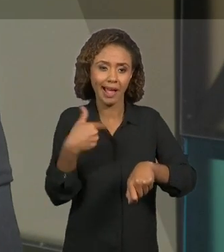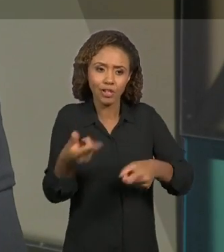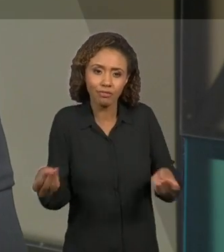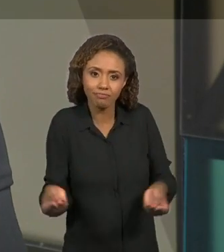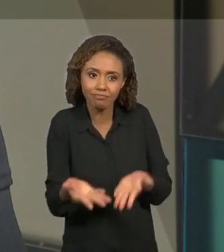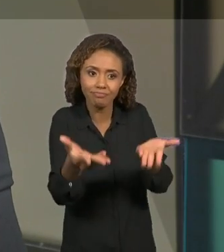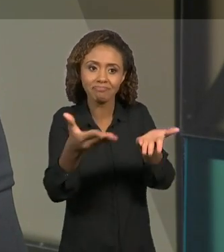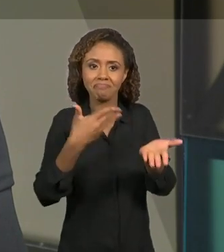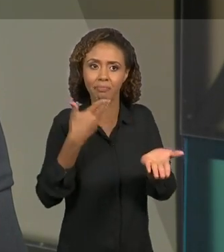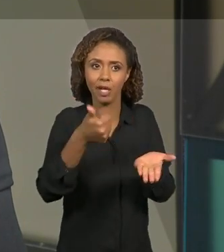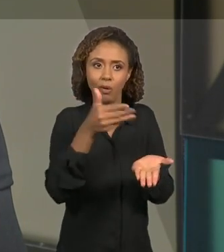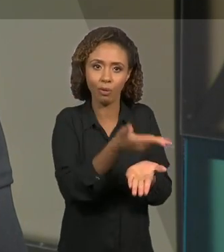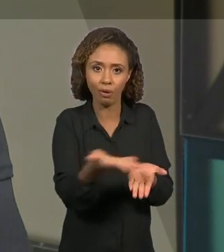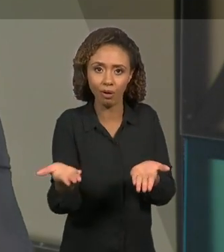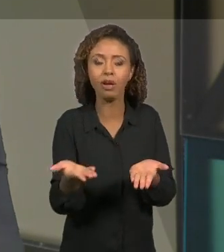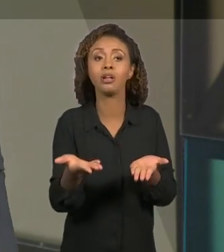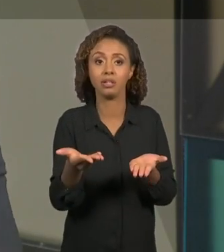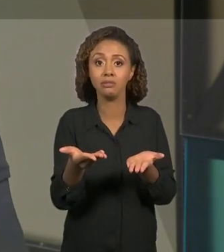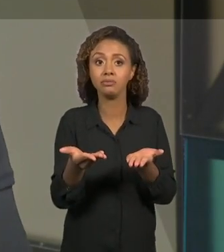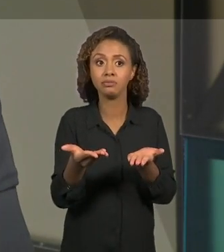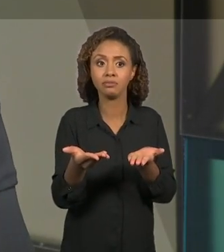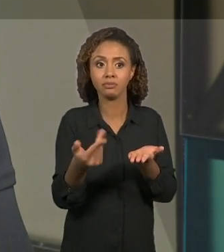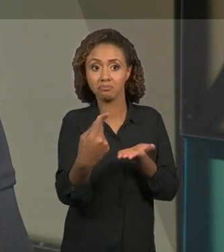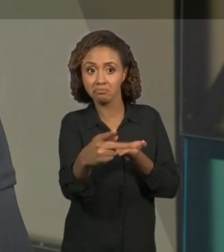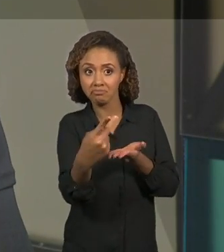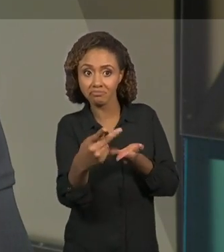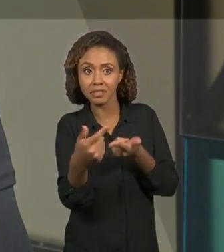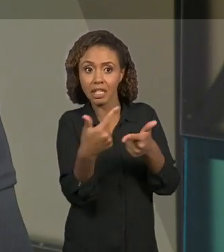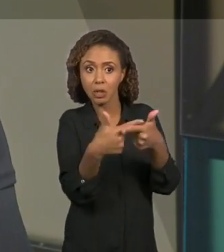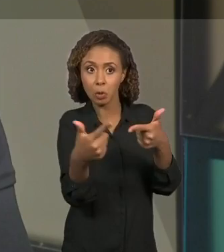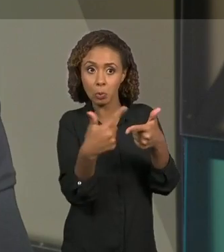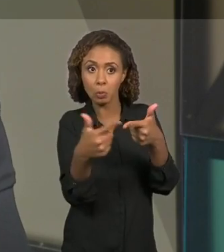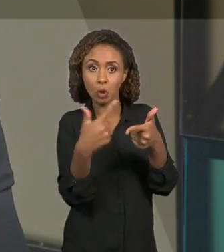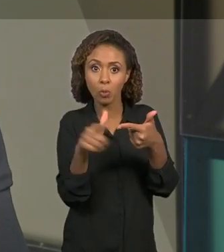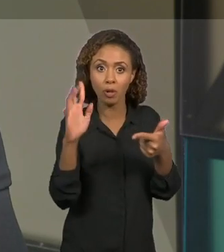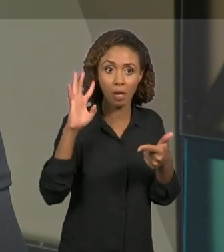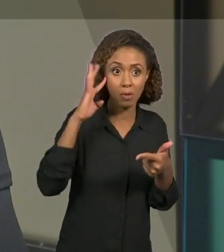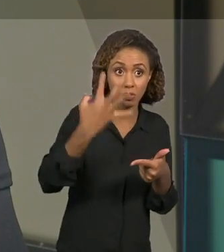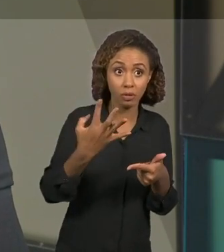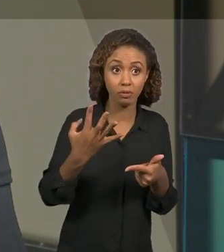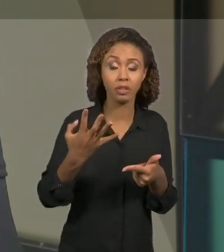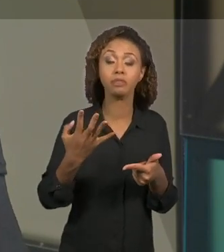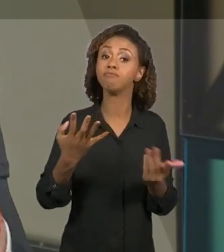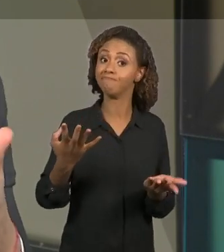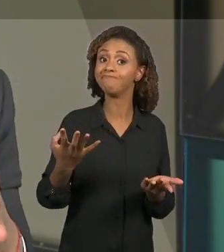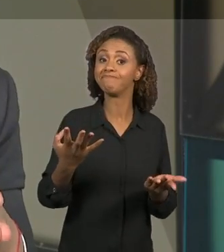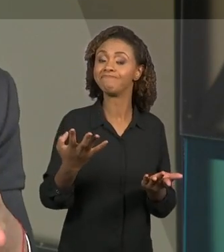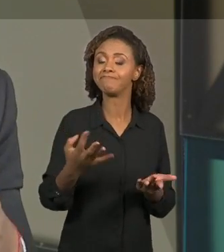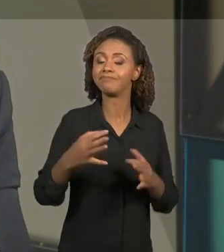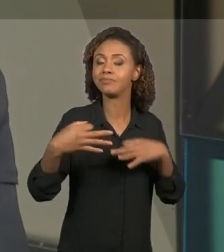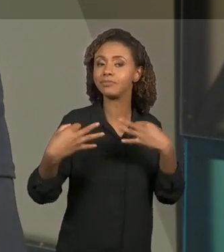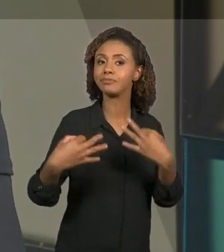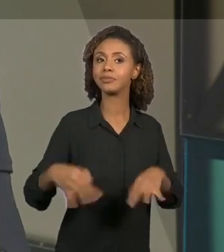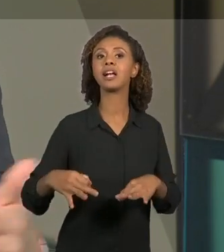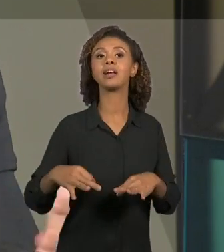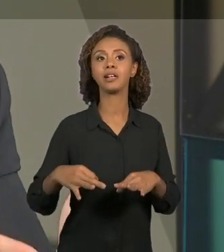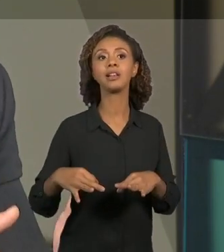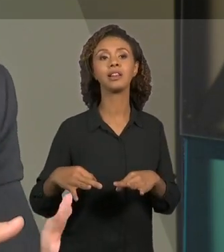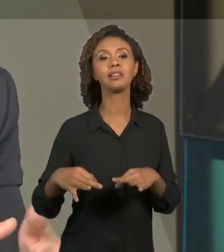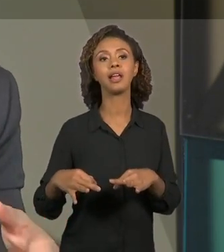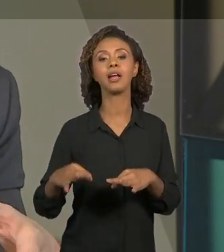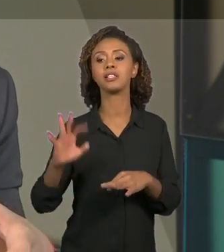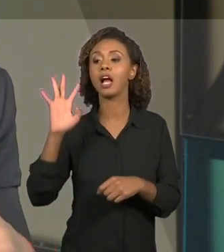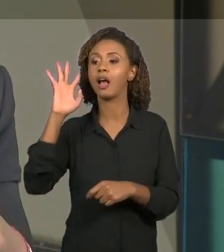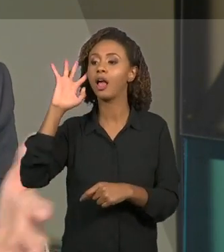uma melhoria na capacidade dele de buscar soluções com certeza a gente vai ter